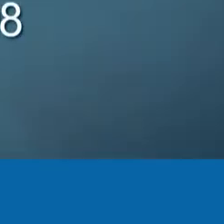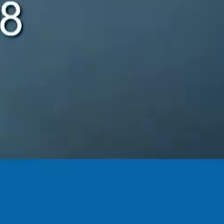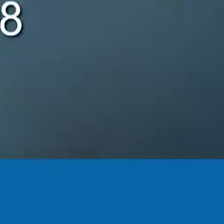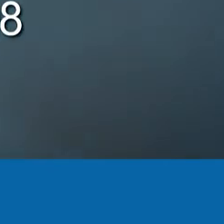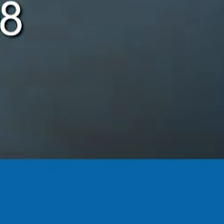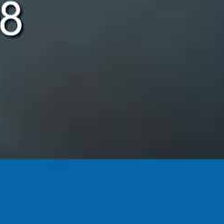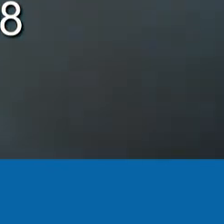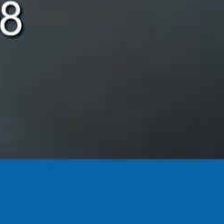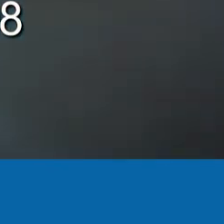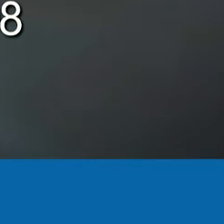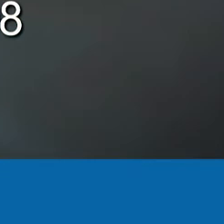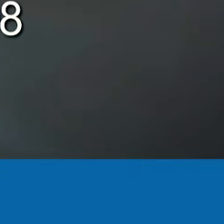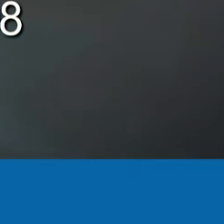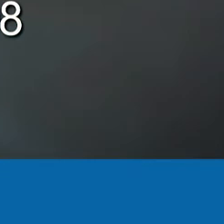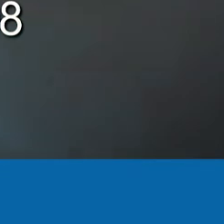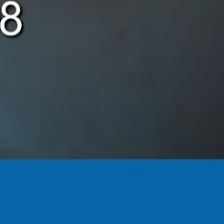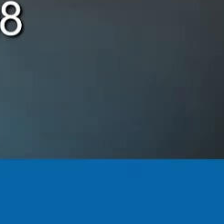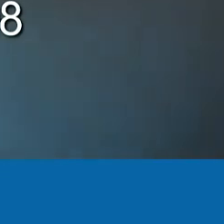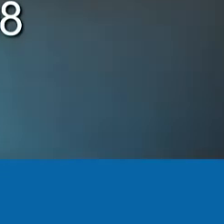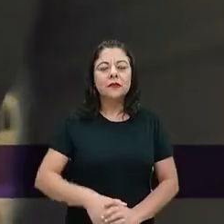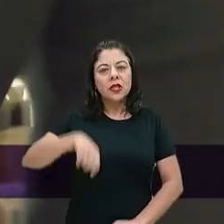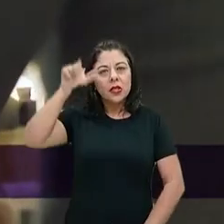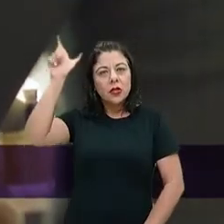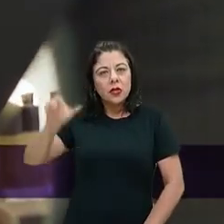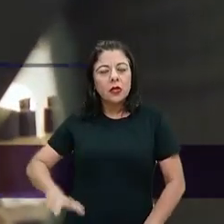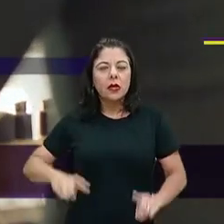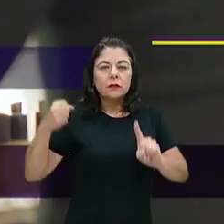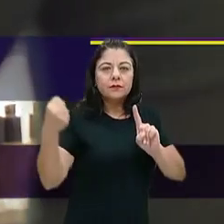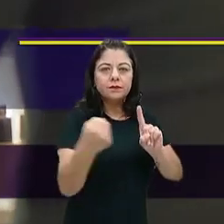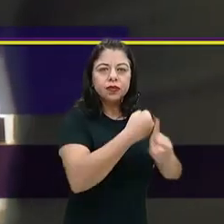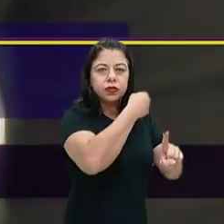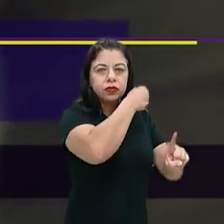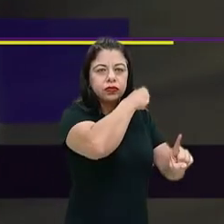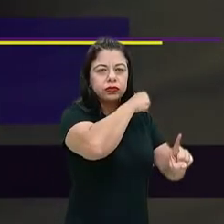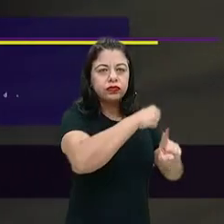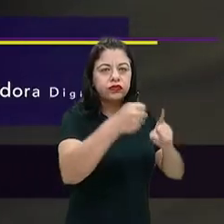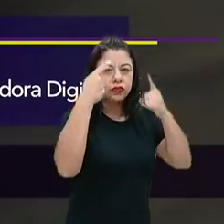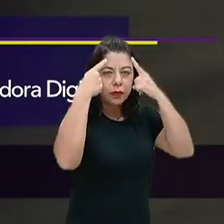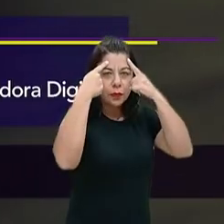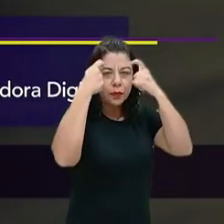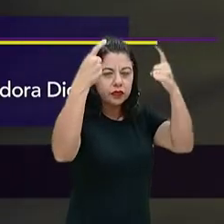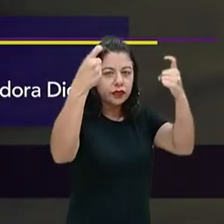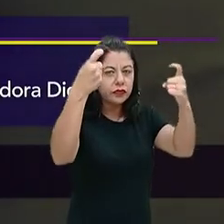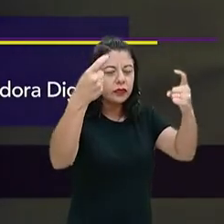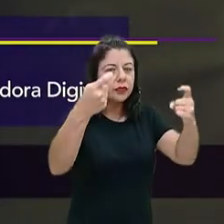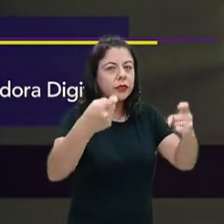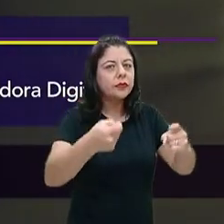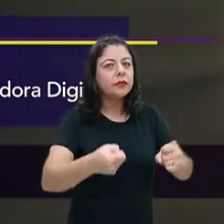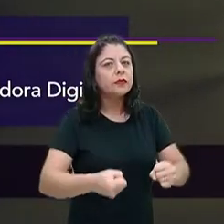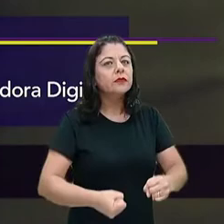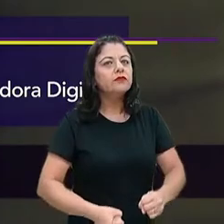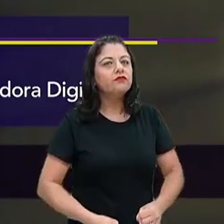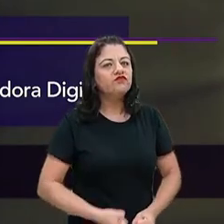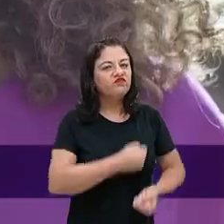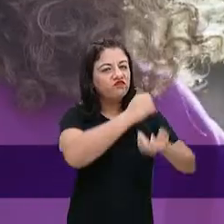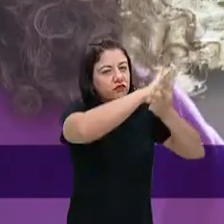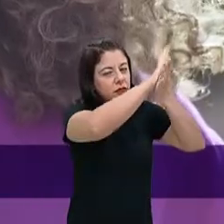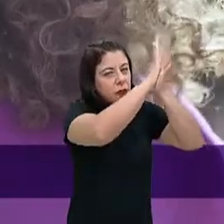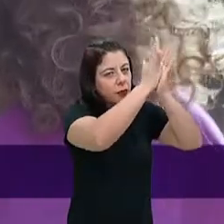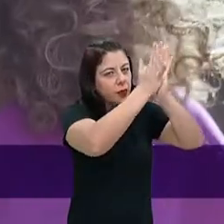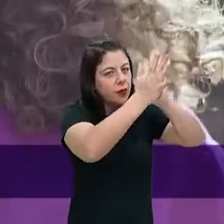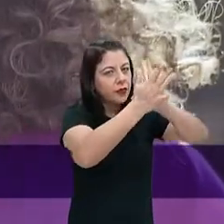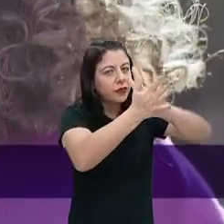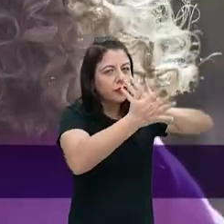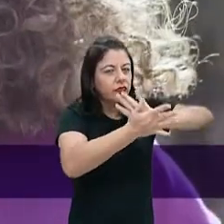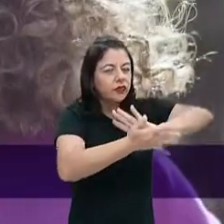para Três Lagoas e região. Se ele te agride, saiba que isso é violência física. Se